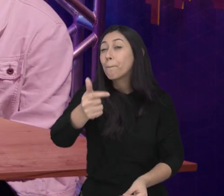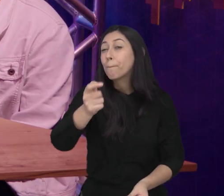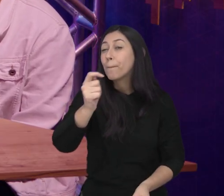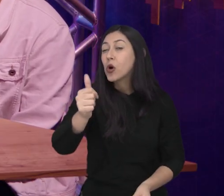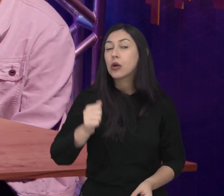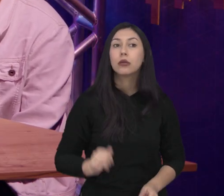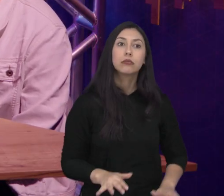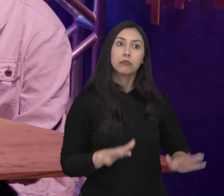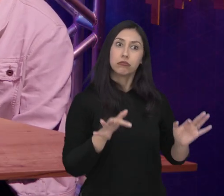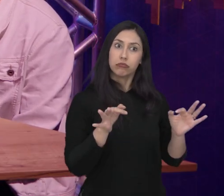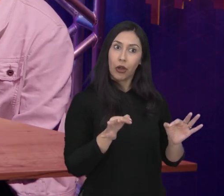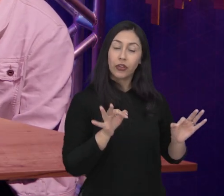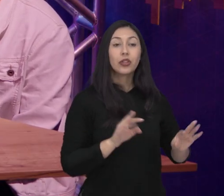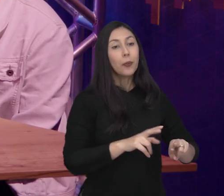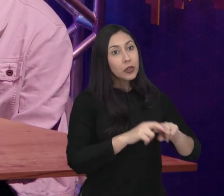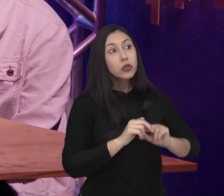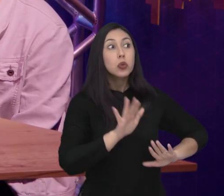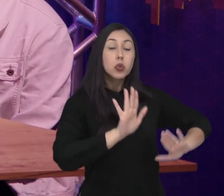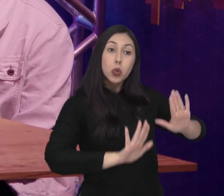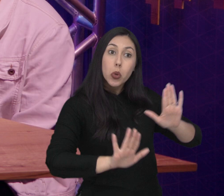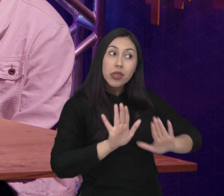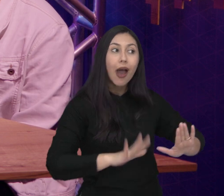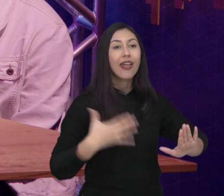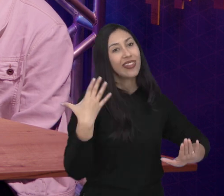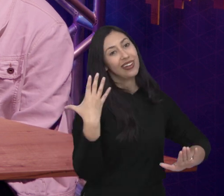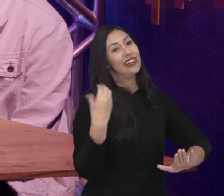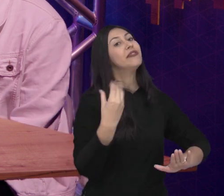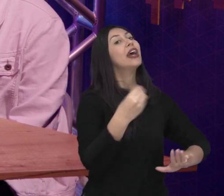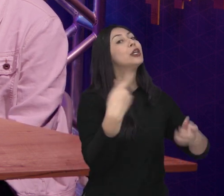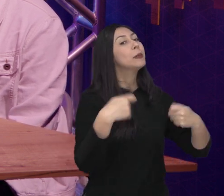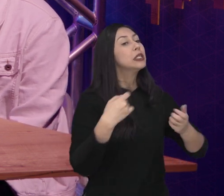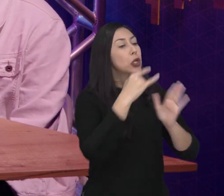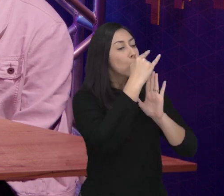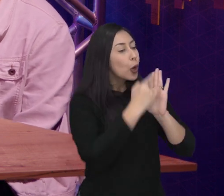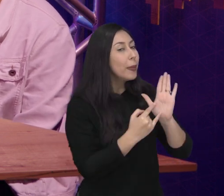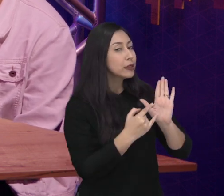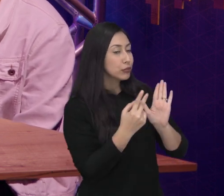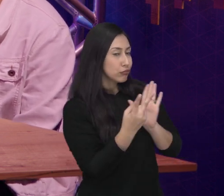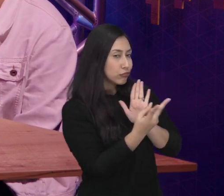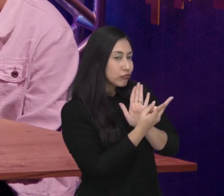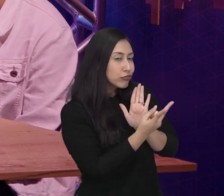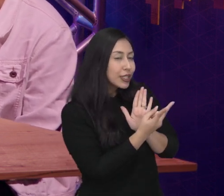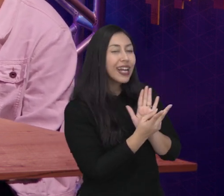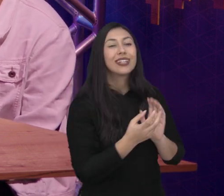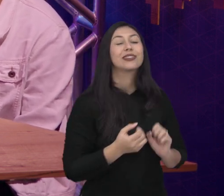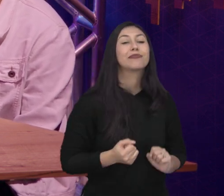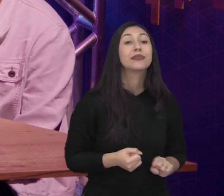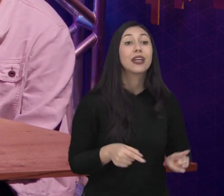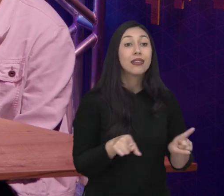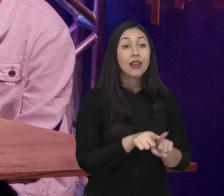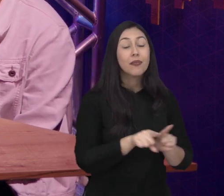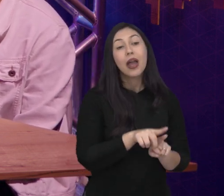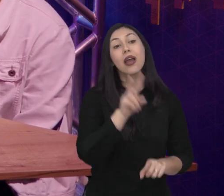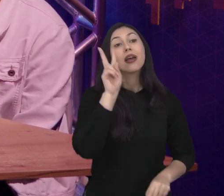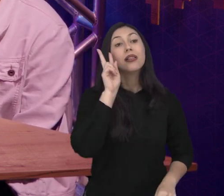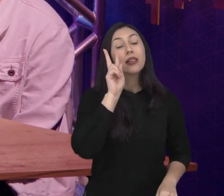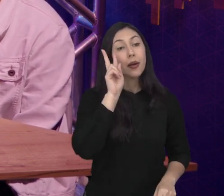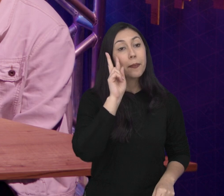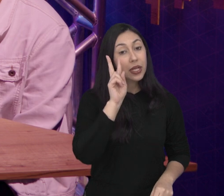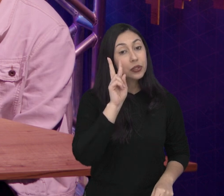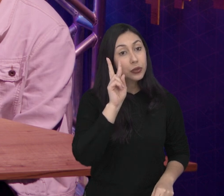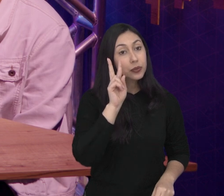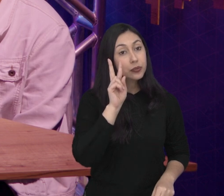Então tomem cuidado quando forem viajar com seus, né? Tomem cuidado com seus passaportes. Perfeito. E lembrando também que